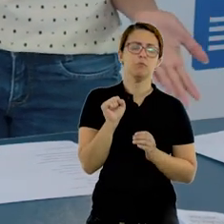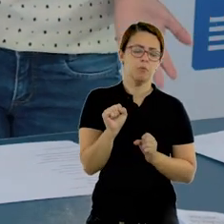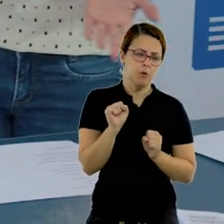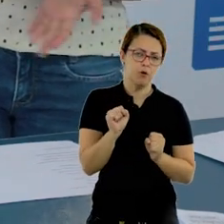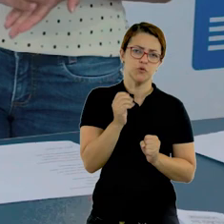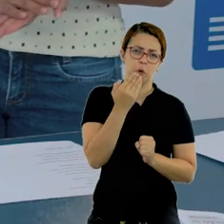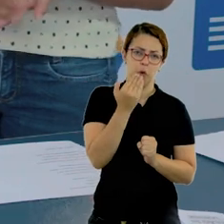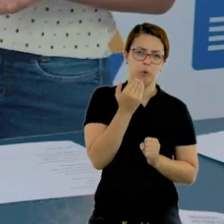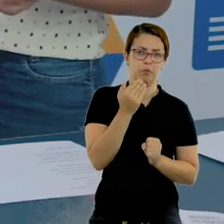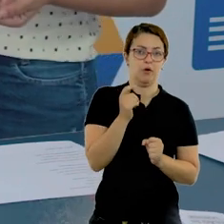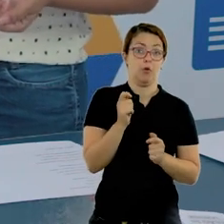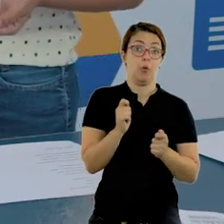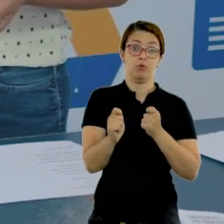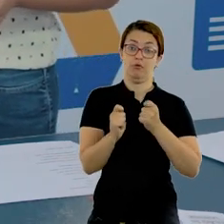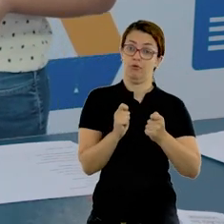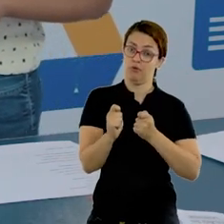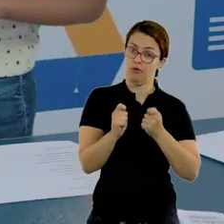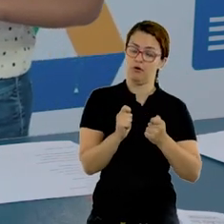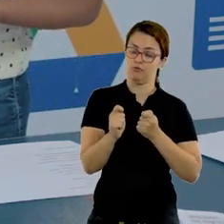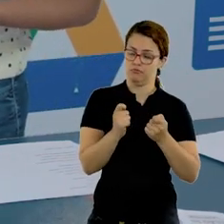grande quantidade, ok?